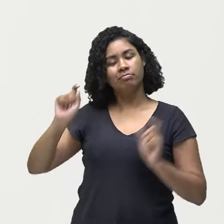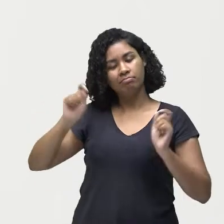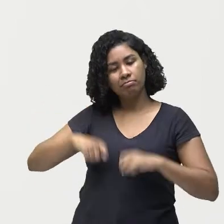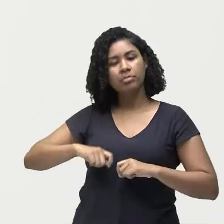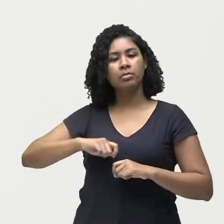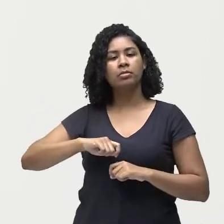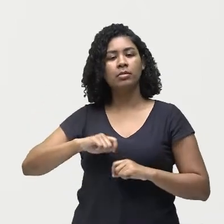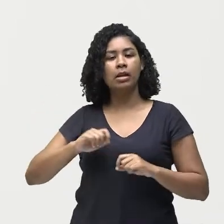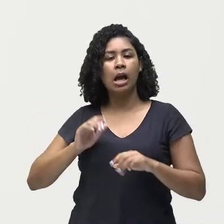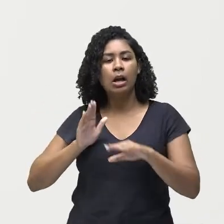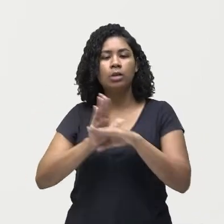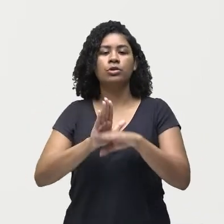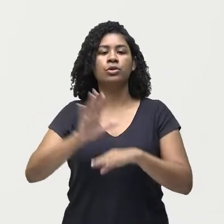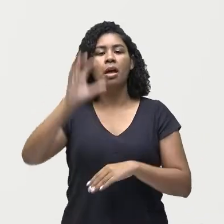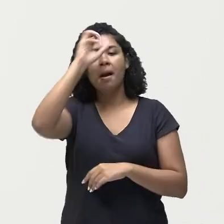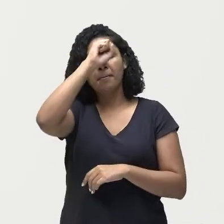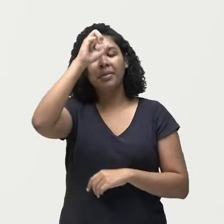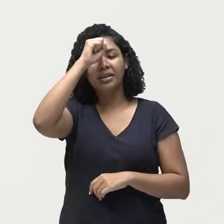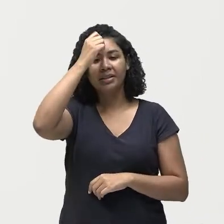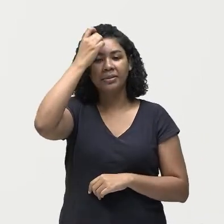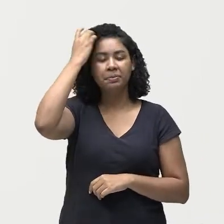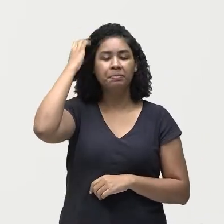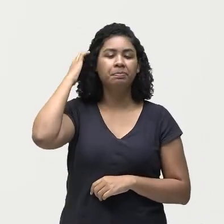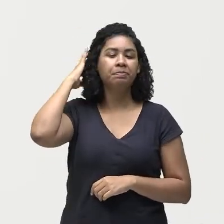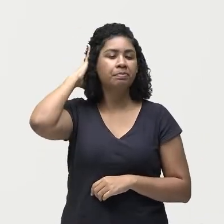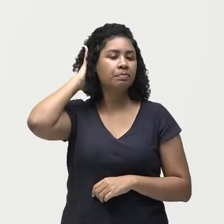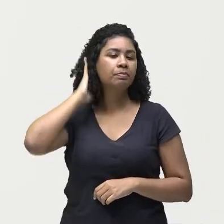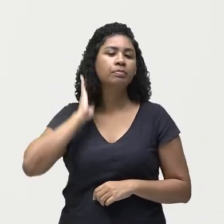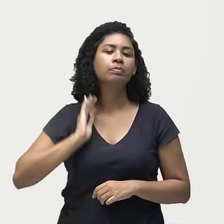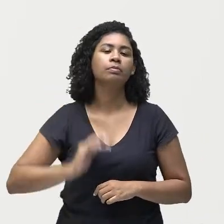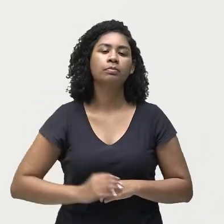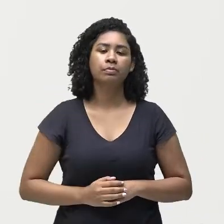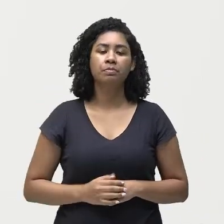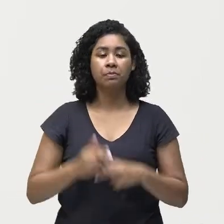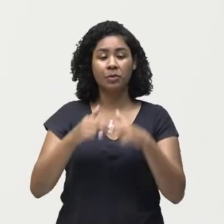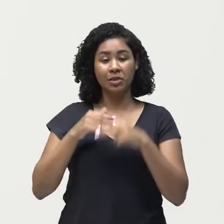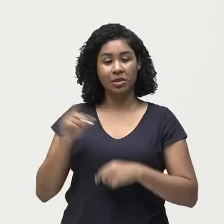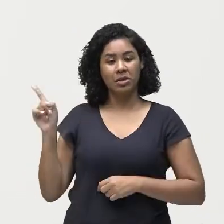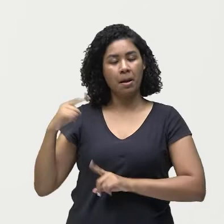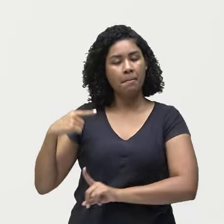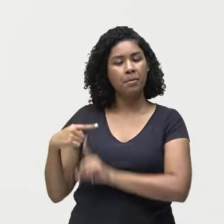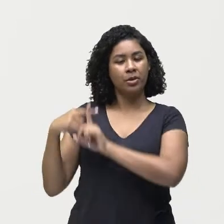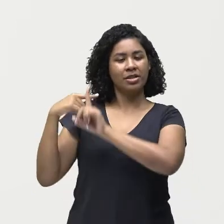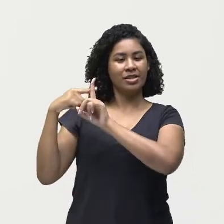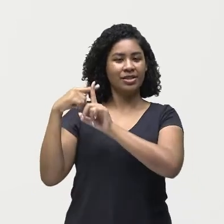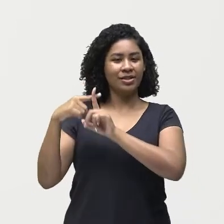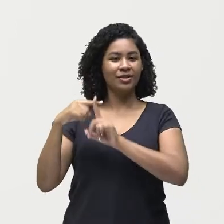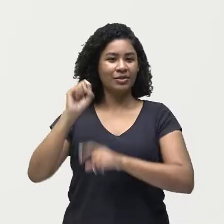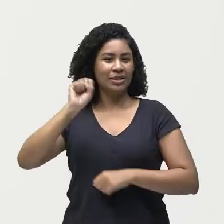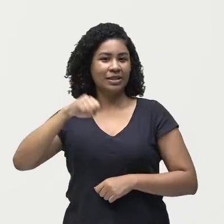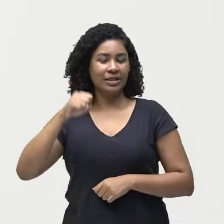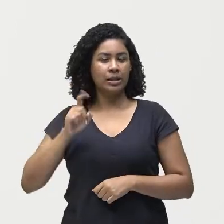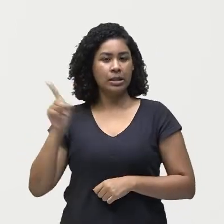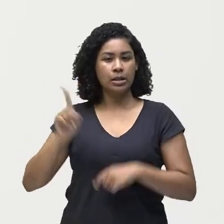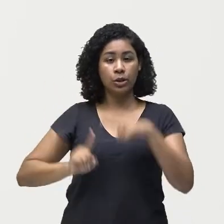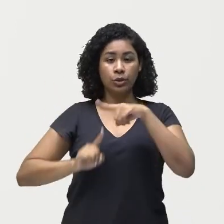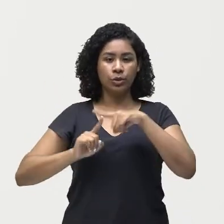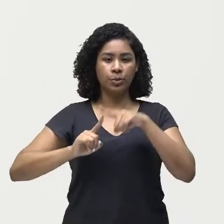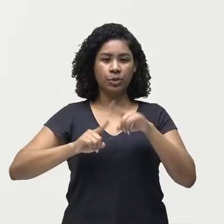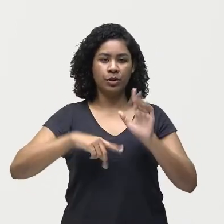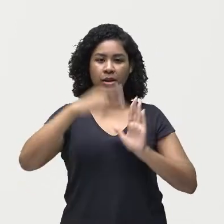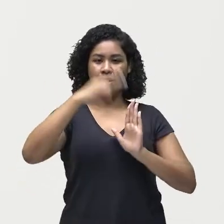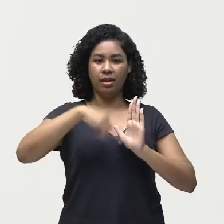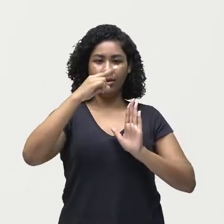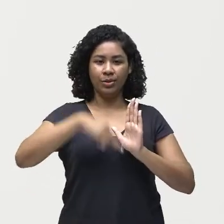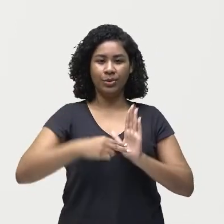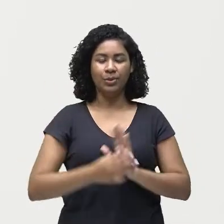palavra ou expressão, precisamos ver em contextos variados. Um dos benefícios aí desse tipo de leitura, do extensive reading, é